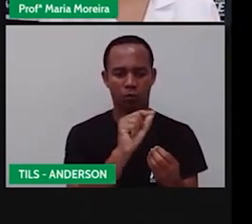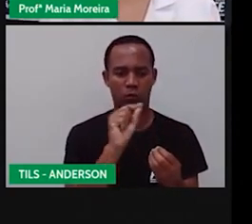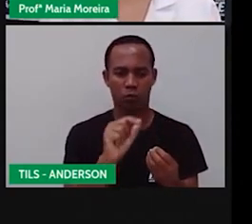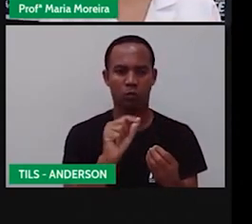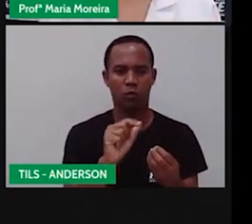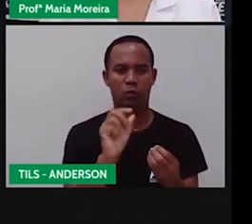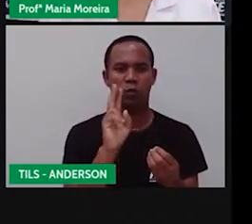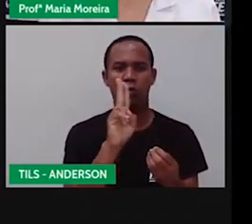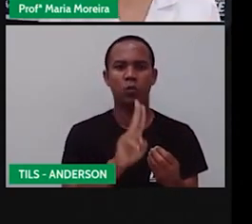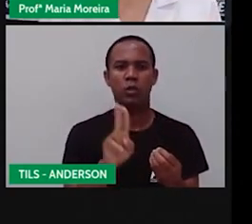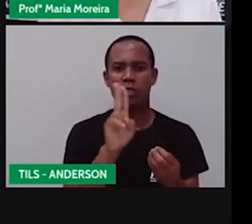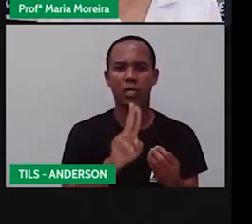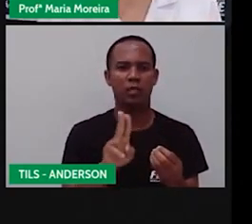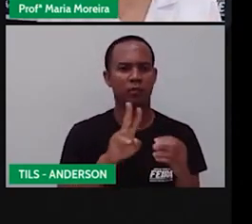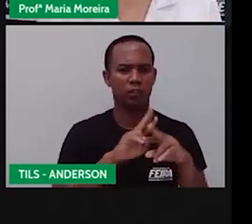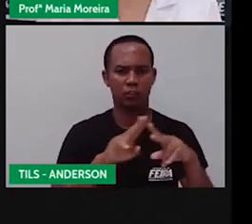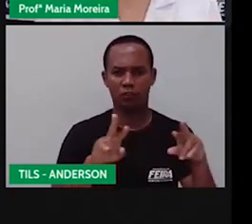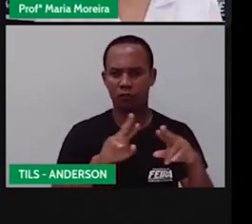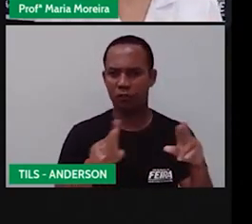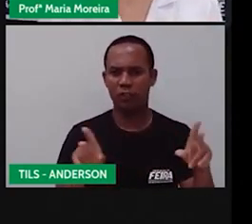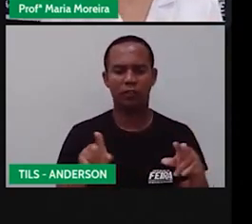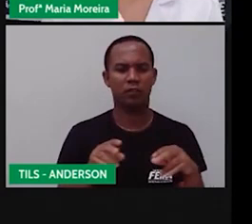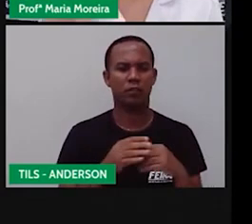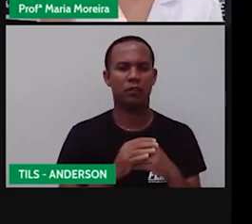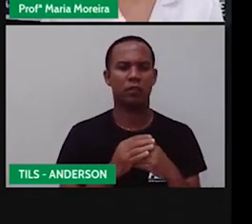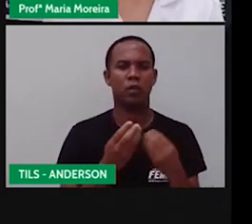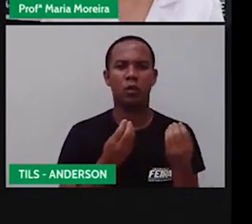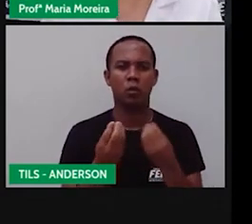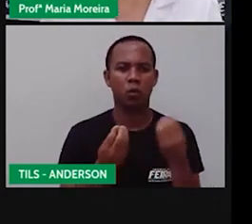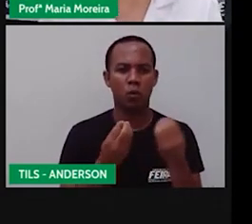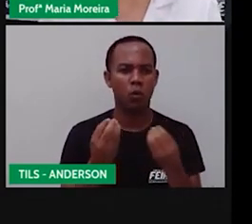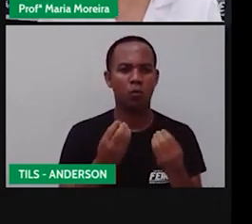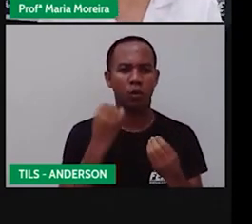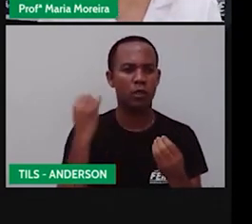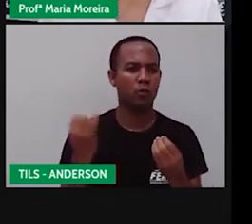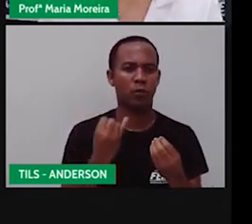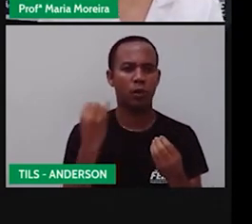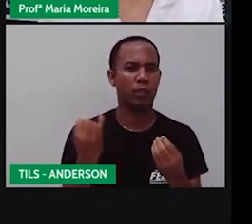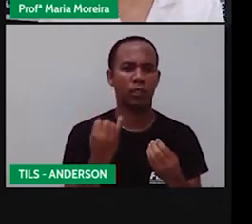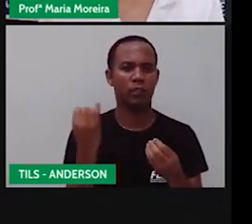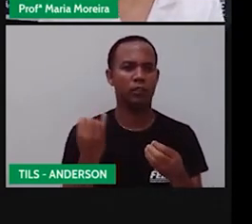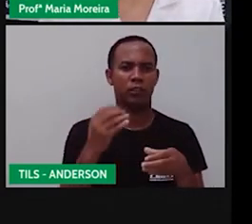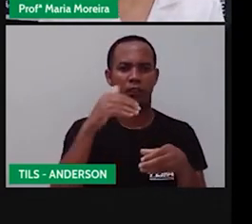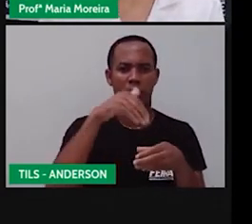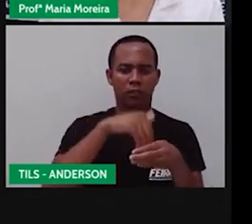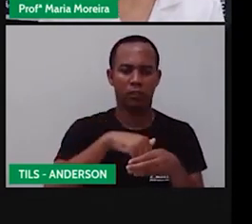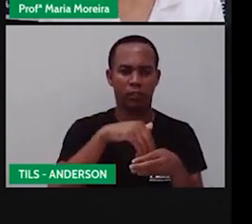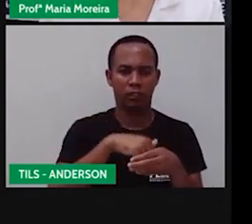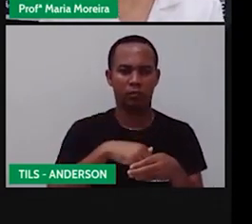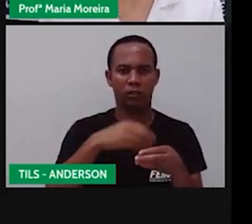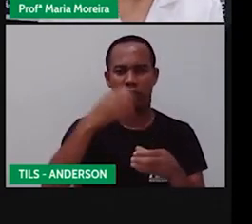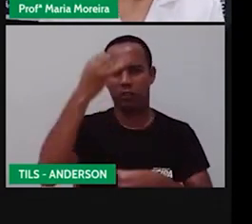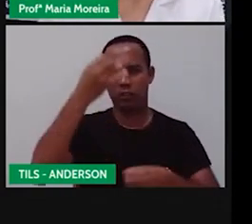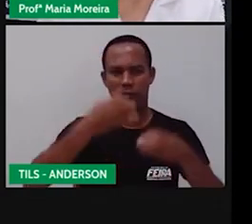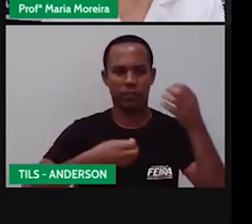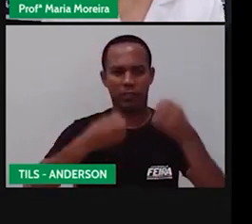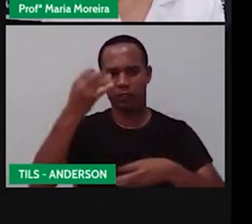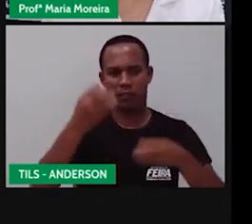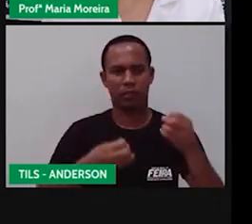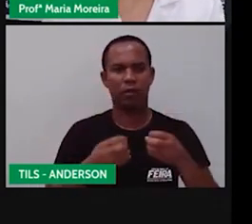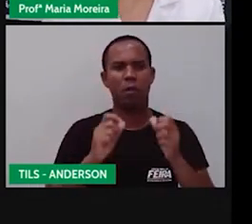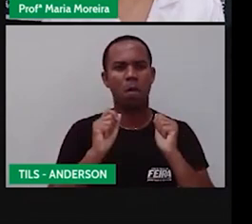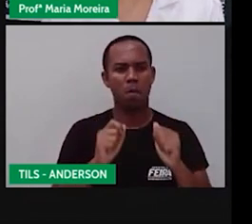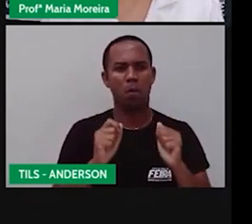ser usado em várias situações, né? E ele é muito importante dentro da narração, certo?